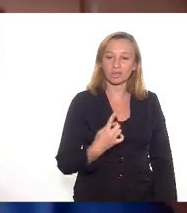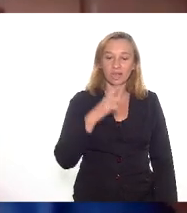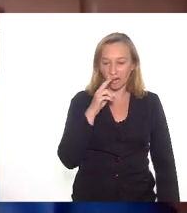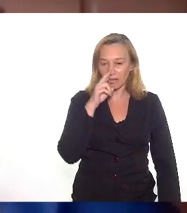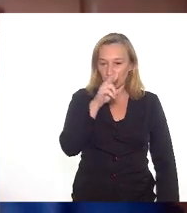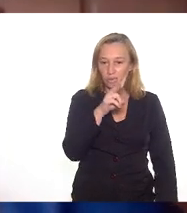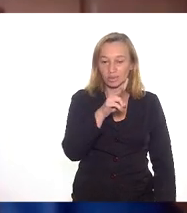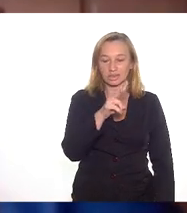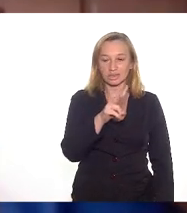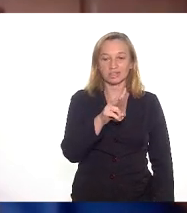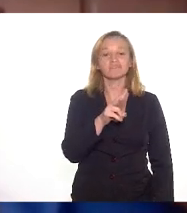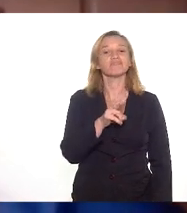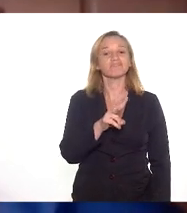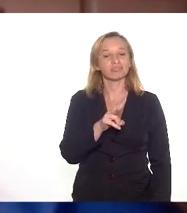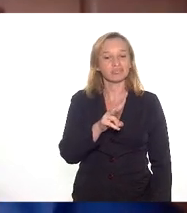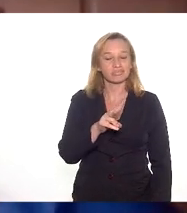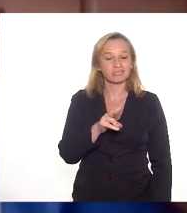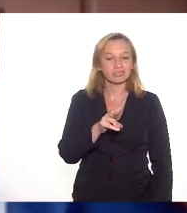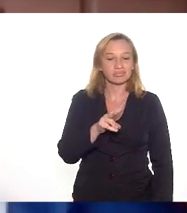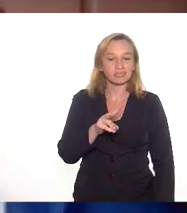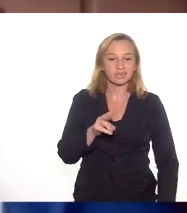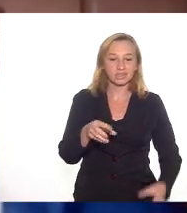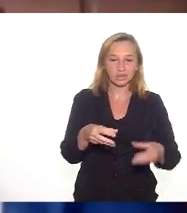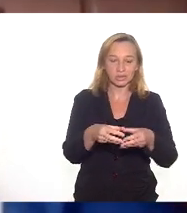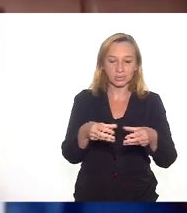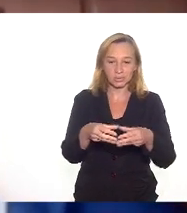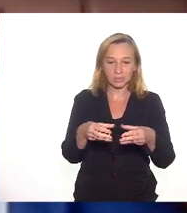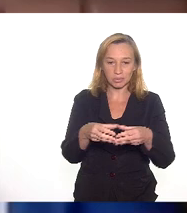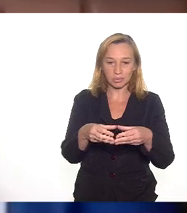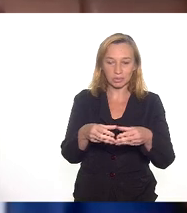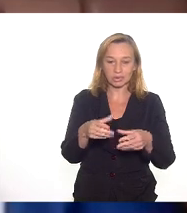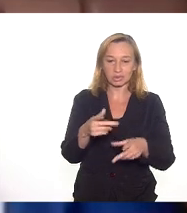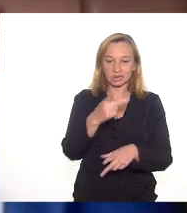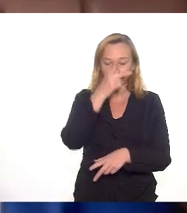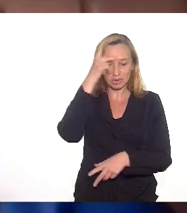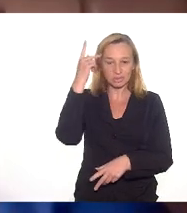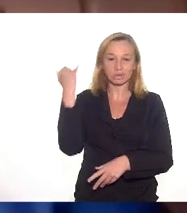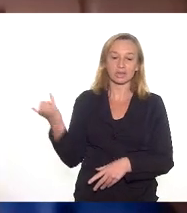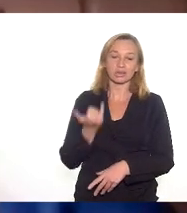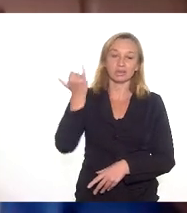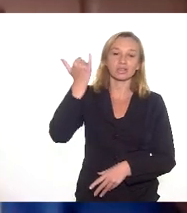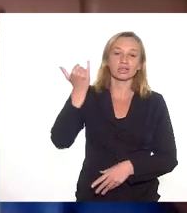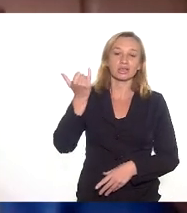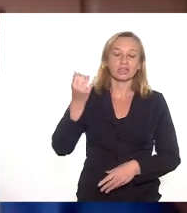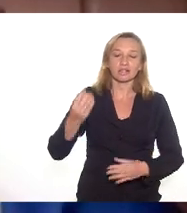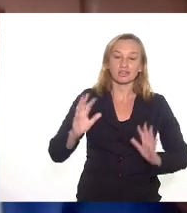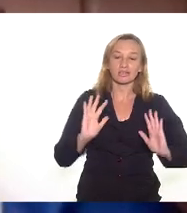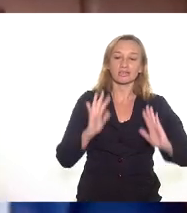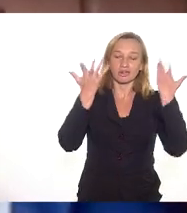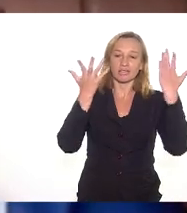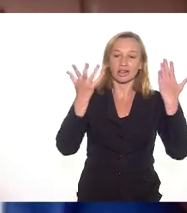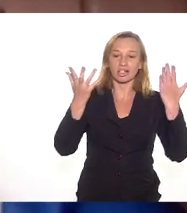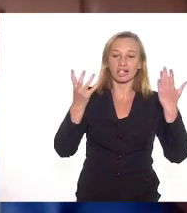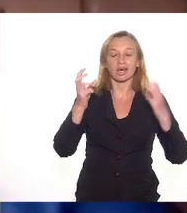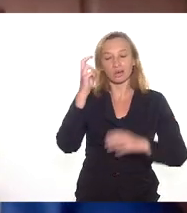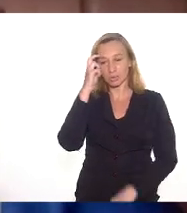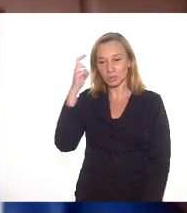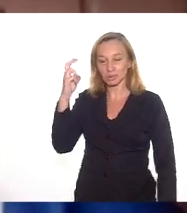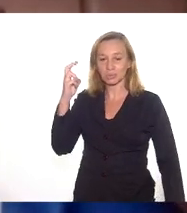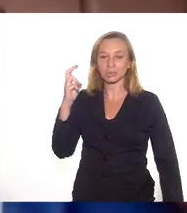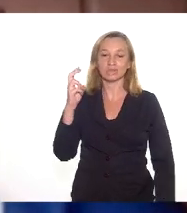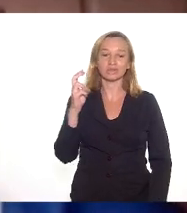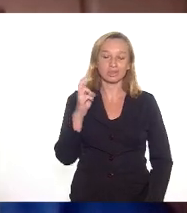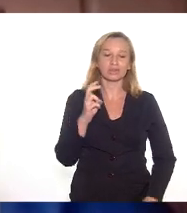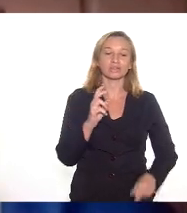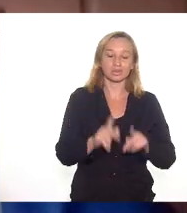força desse contingente populacional tão importante. Viva a cultura popular tão